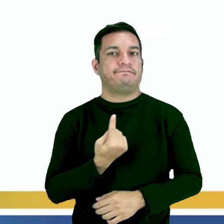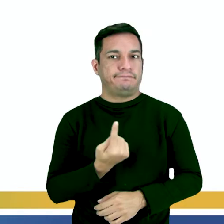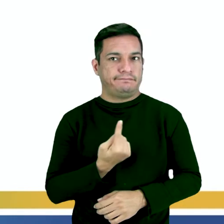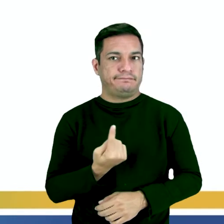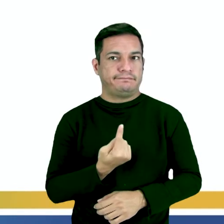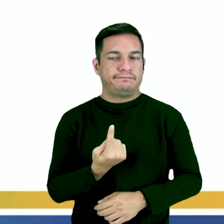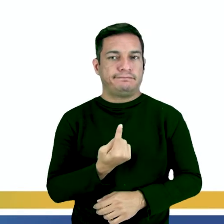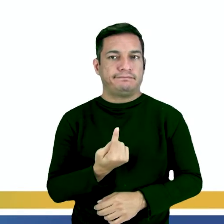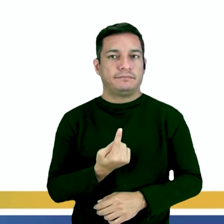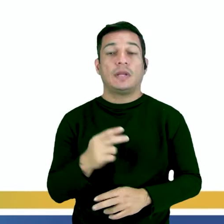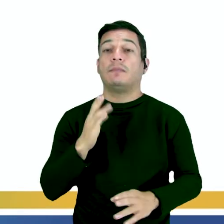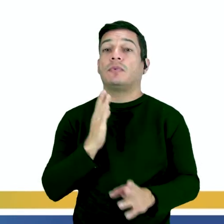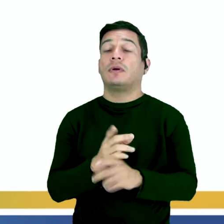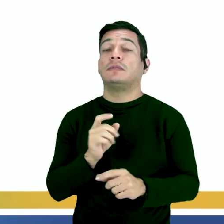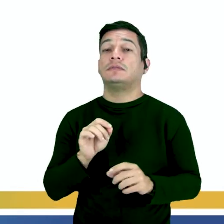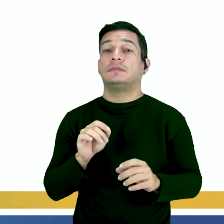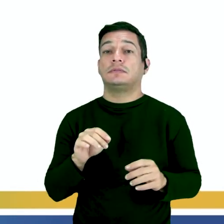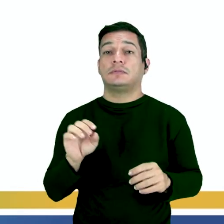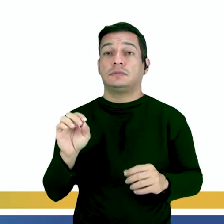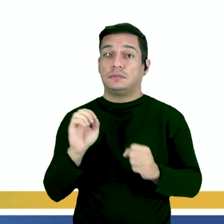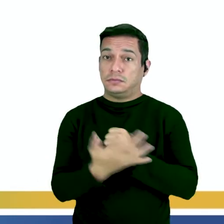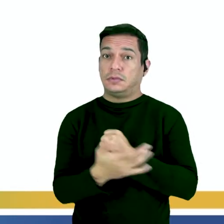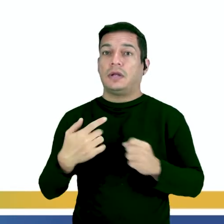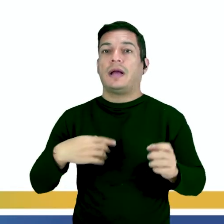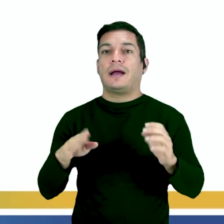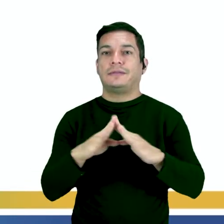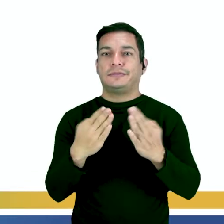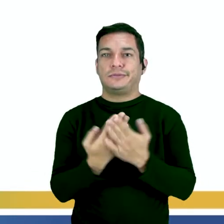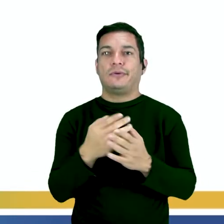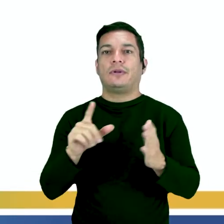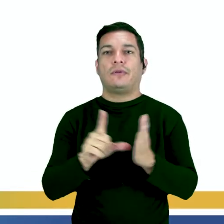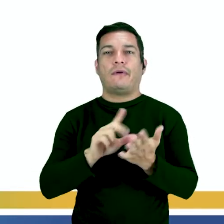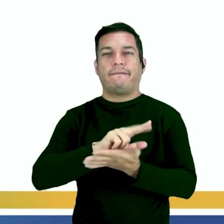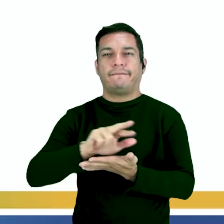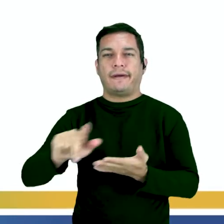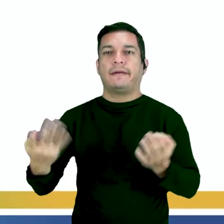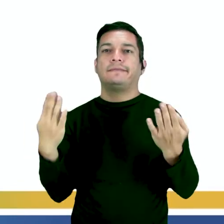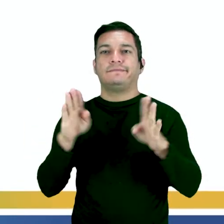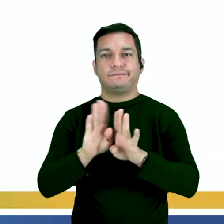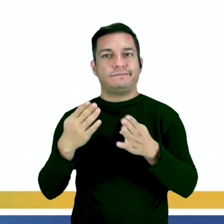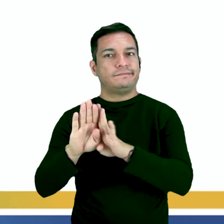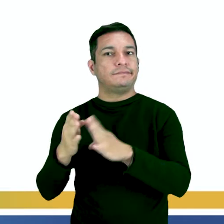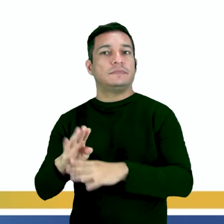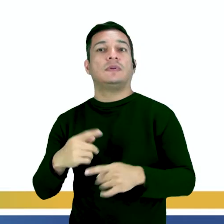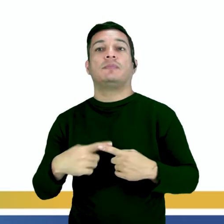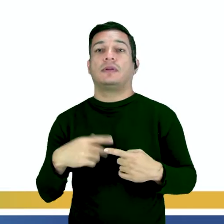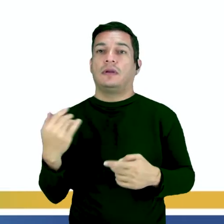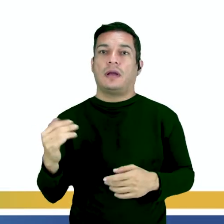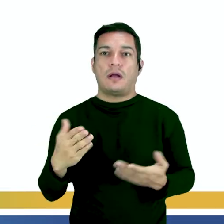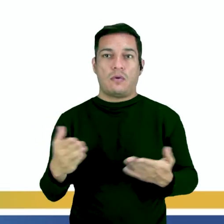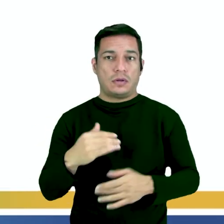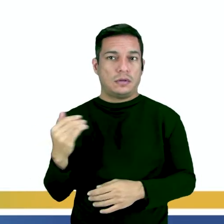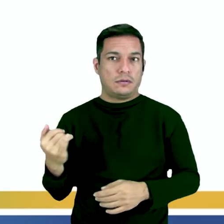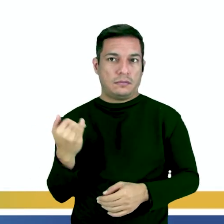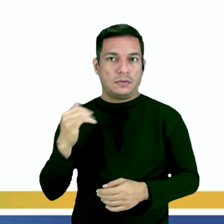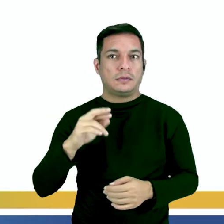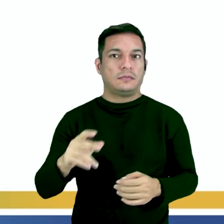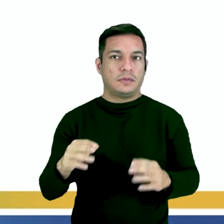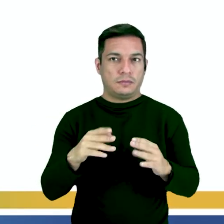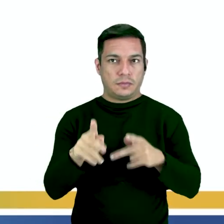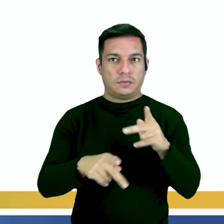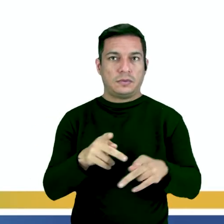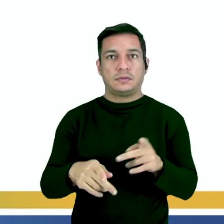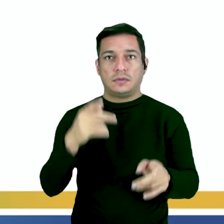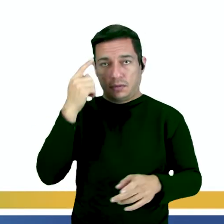social. Por causa disso, foram fechadas as escolas e comércios que não são considerados essenciais para a população. A ideia é